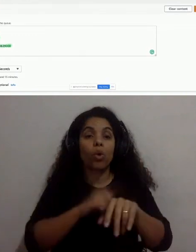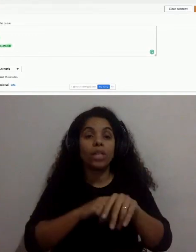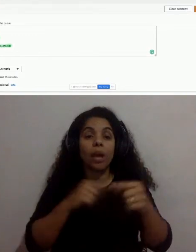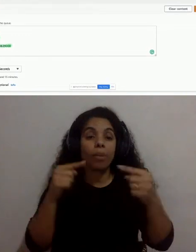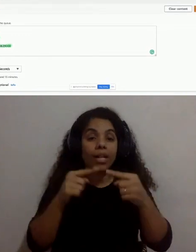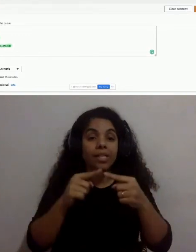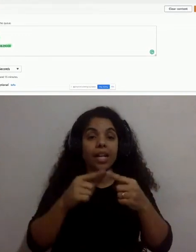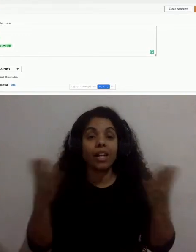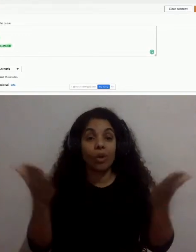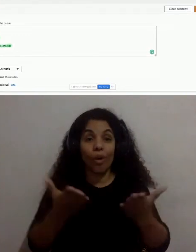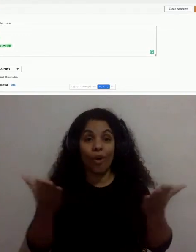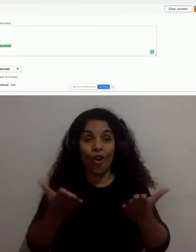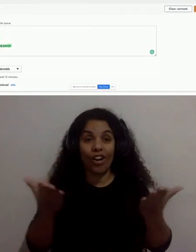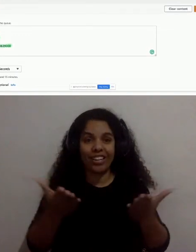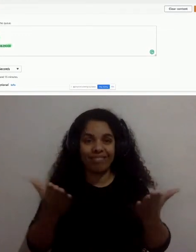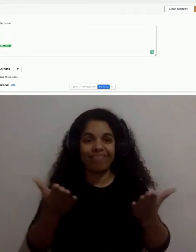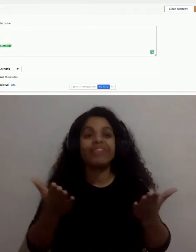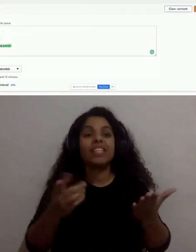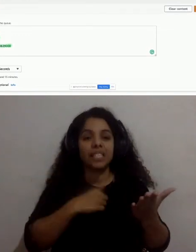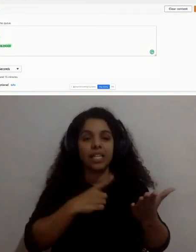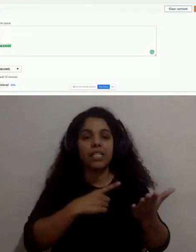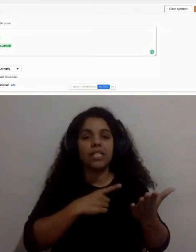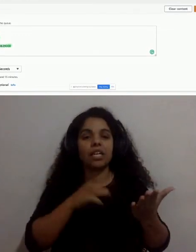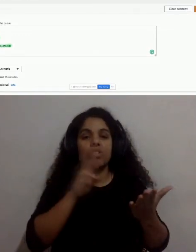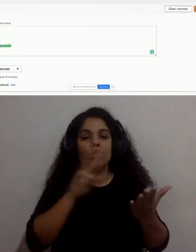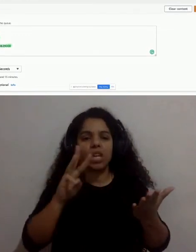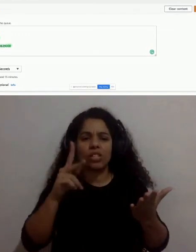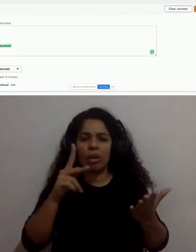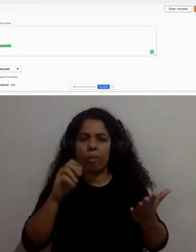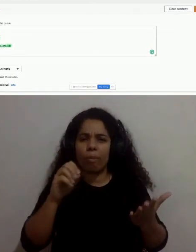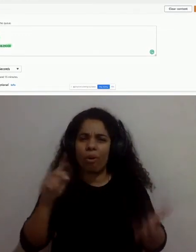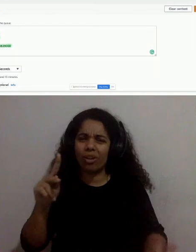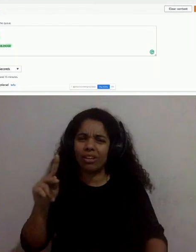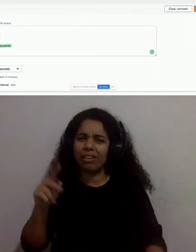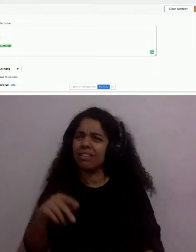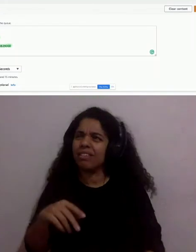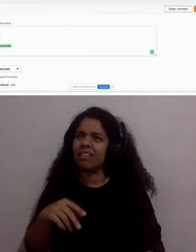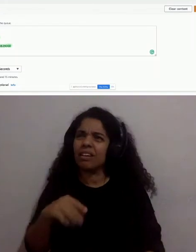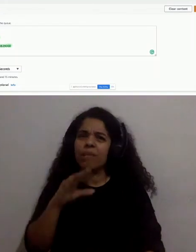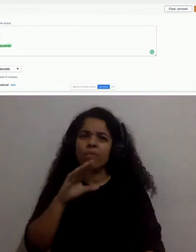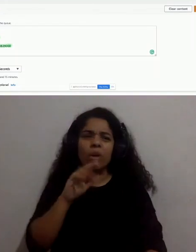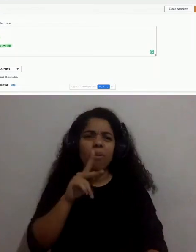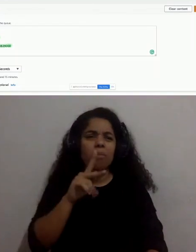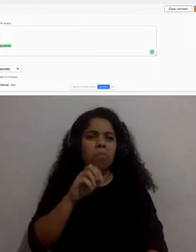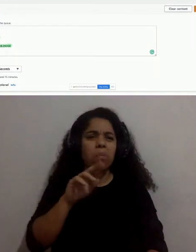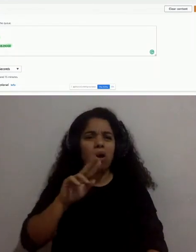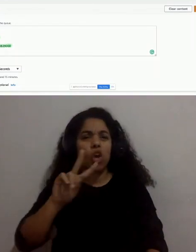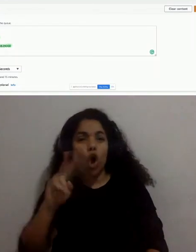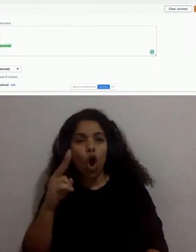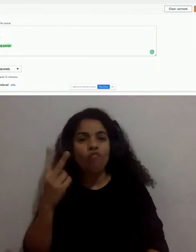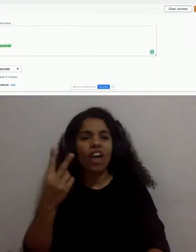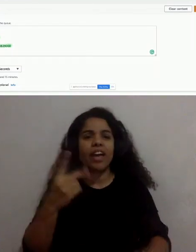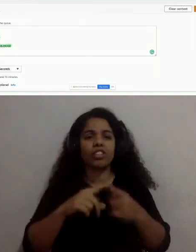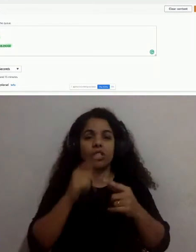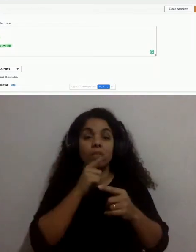relacionado ao agora, né, que existe um site, Epoch, alguma coisa, Epoch Convert, que você pega